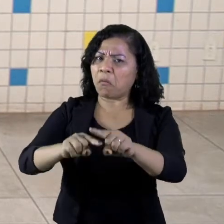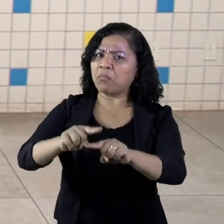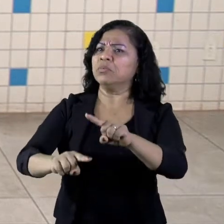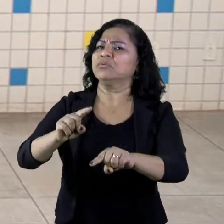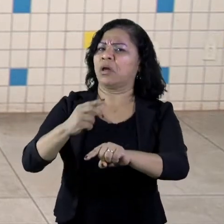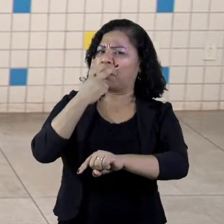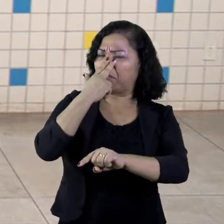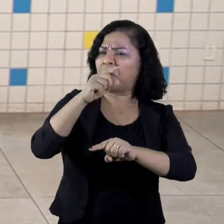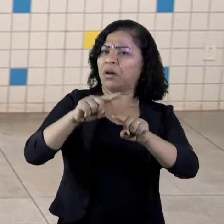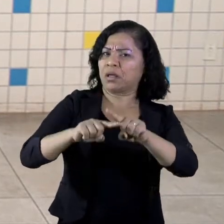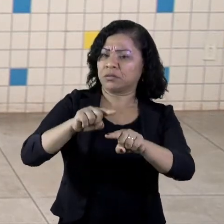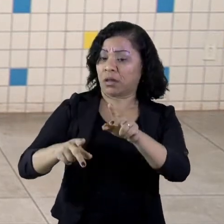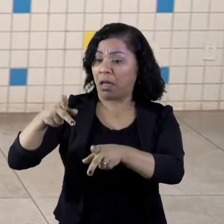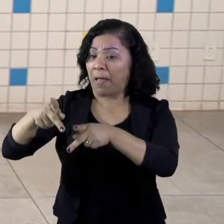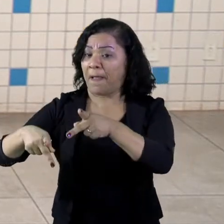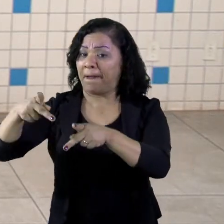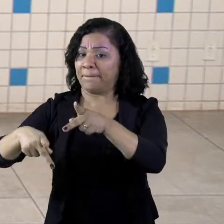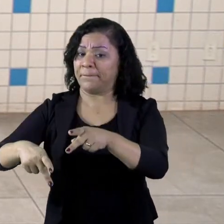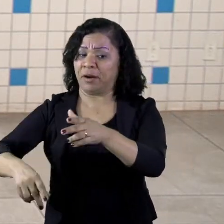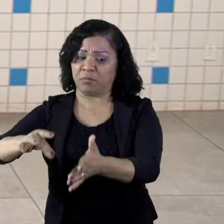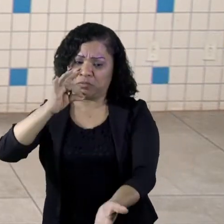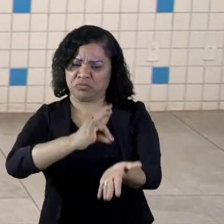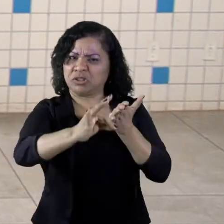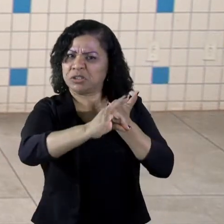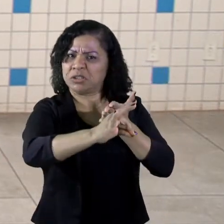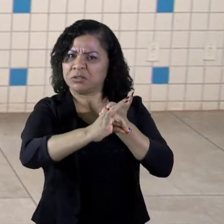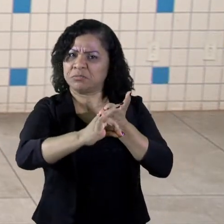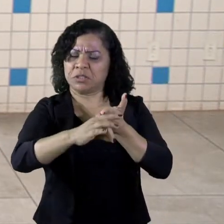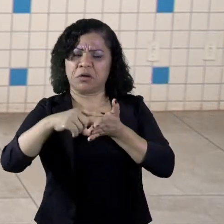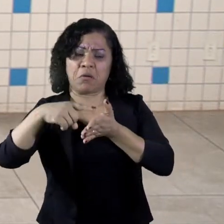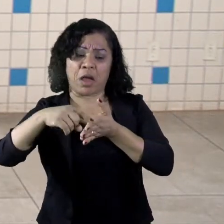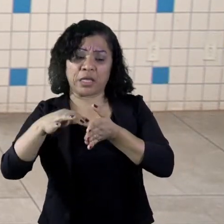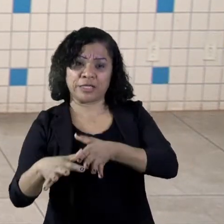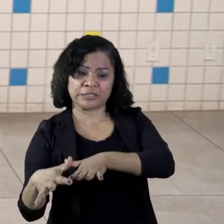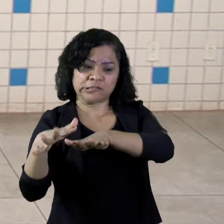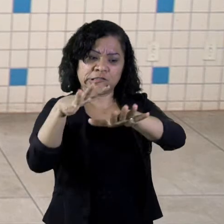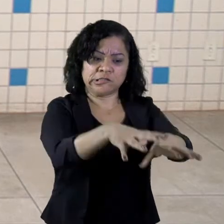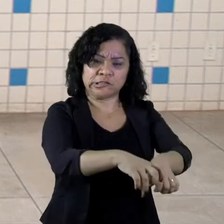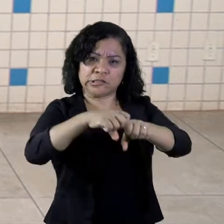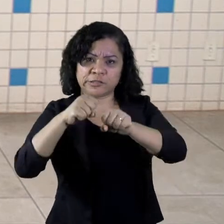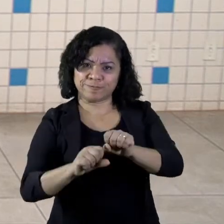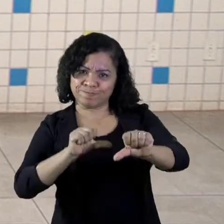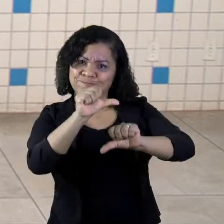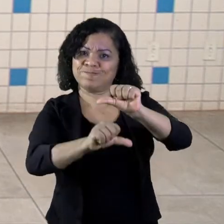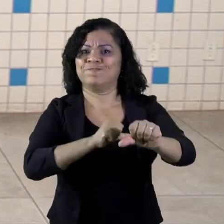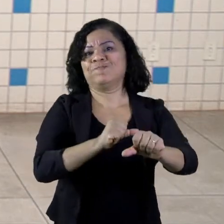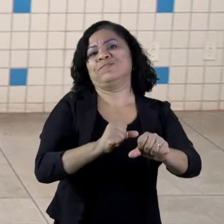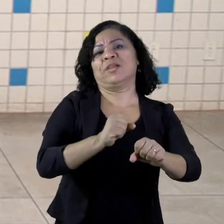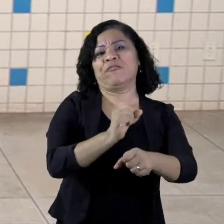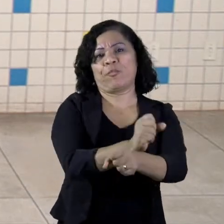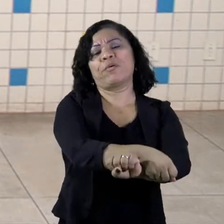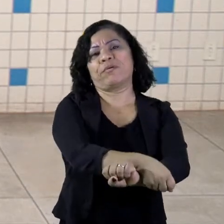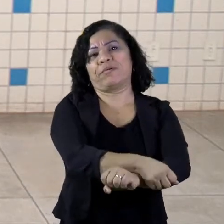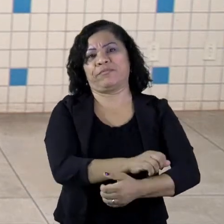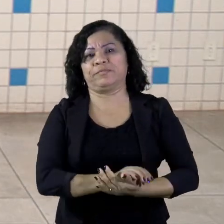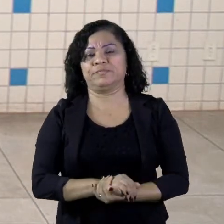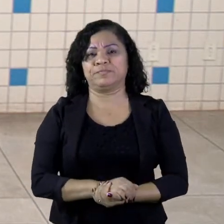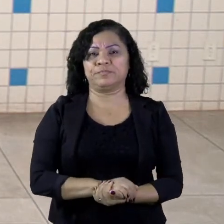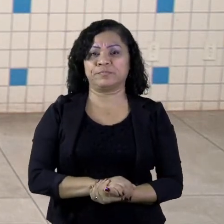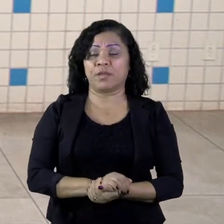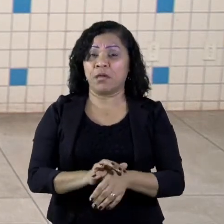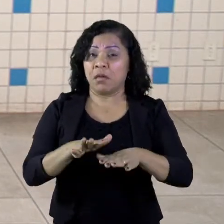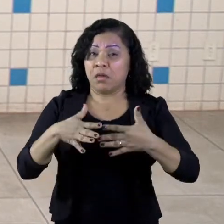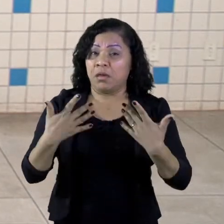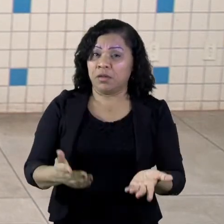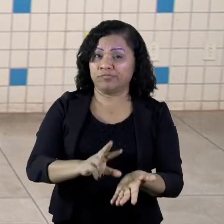inimigo. Então o povo ou o grupo inimigo conquistava e transformava em escravo. Certo? E